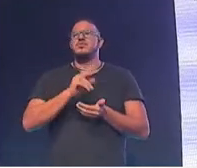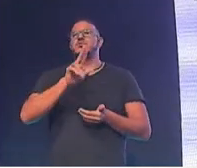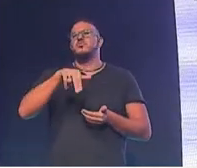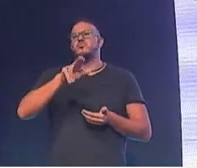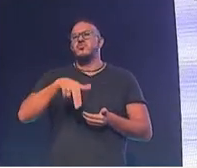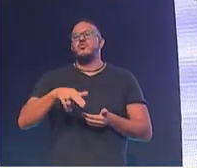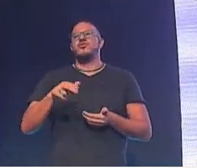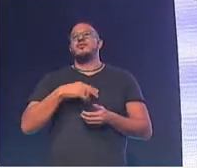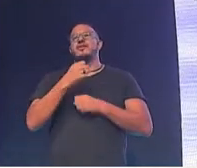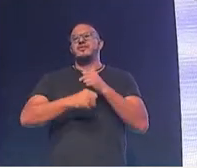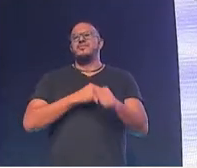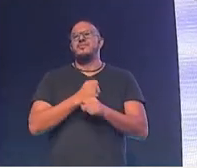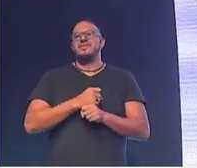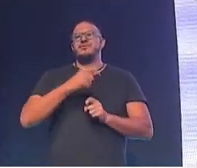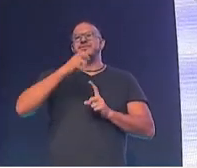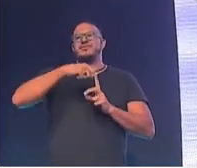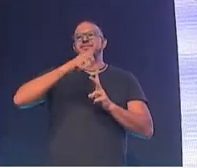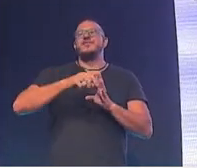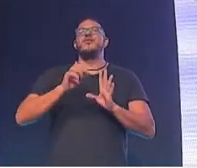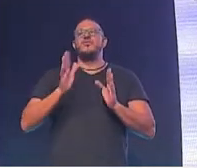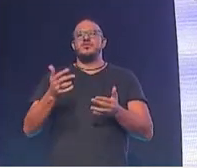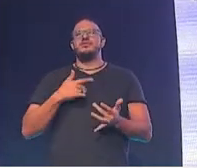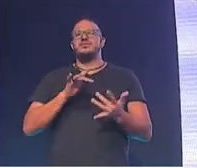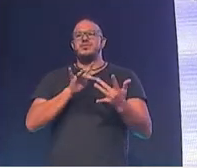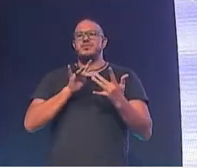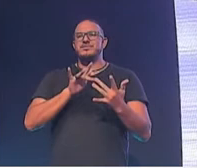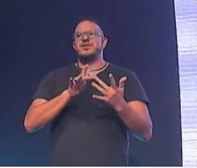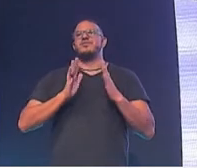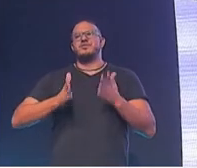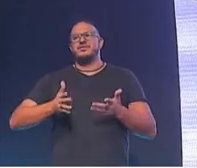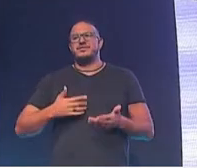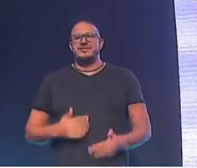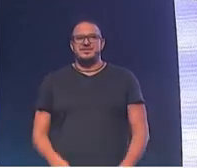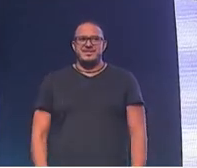anualmente, mensalmente, ou já estou em contato. Vou colocar isso aqui